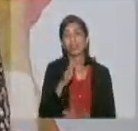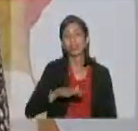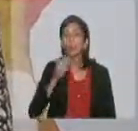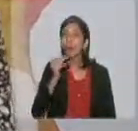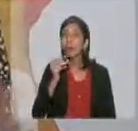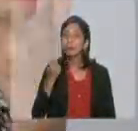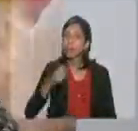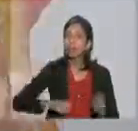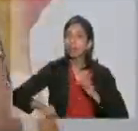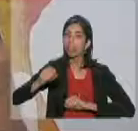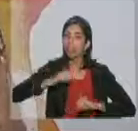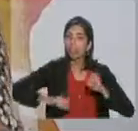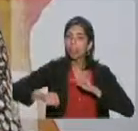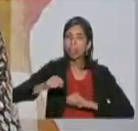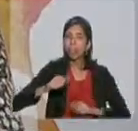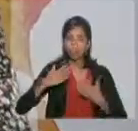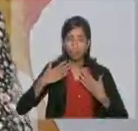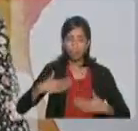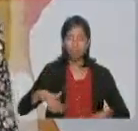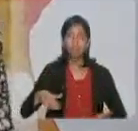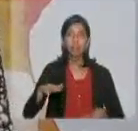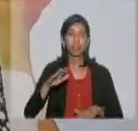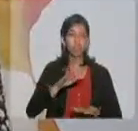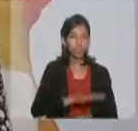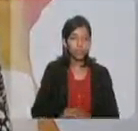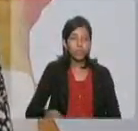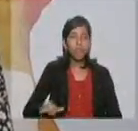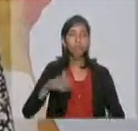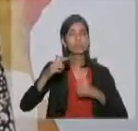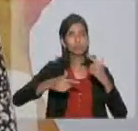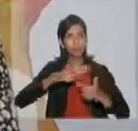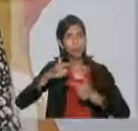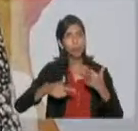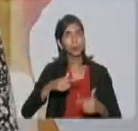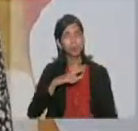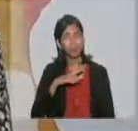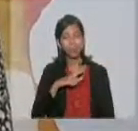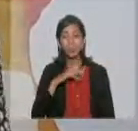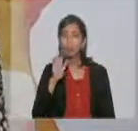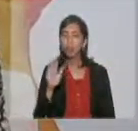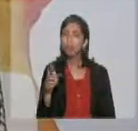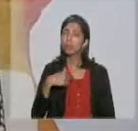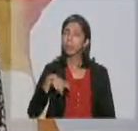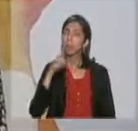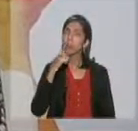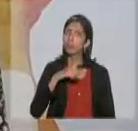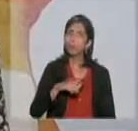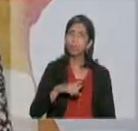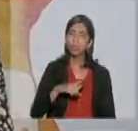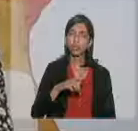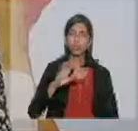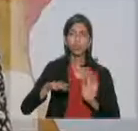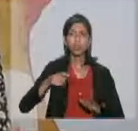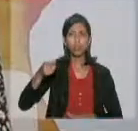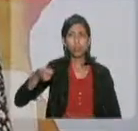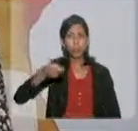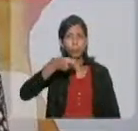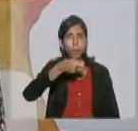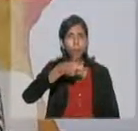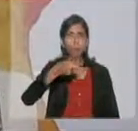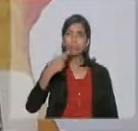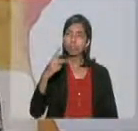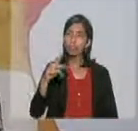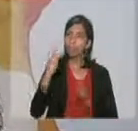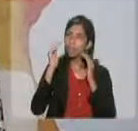criança come, tem que limpar, lavar a criança, limpar o chão. É trabalhoso. Mas a gente consegue, mesmo oferecendo na colher, a gente